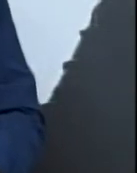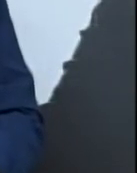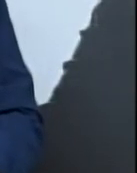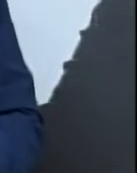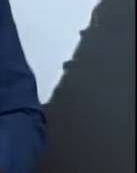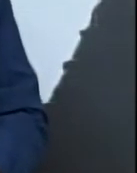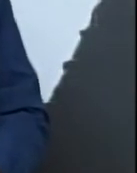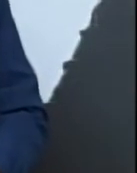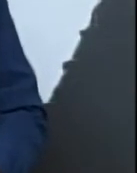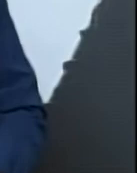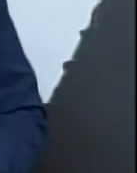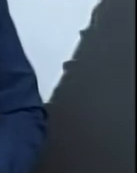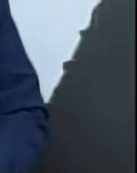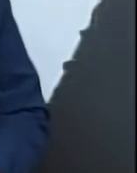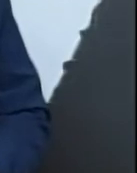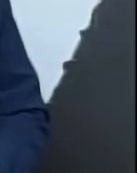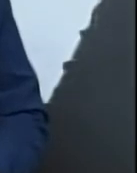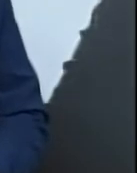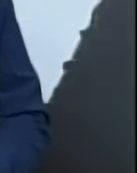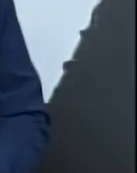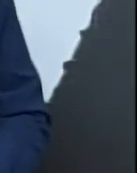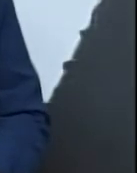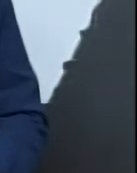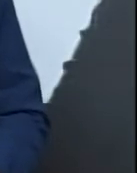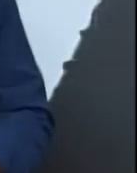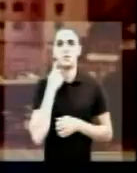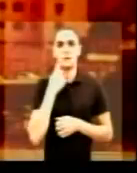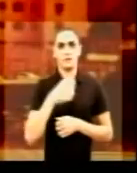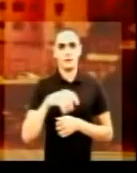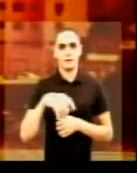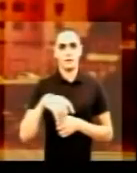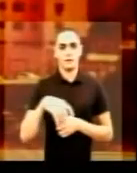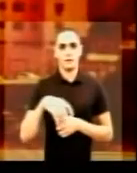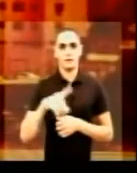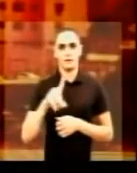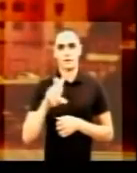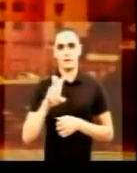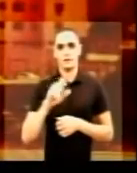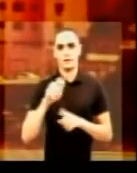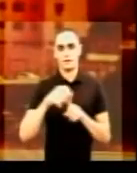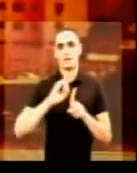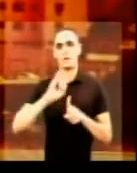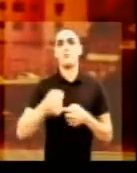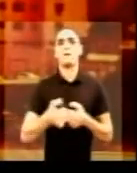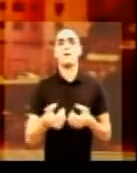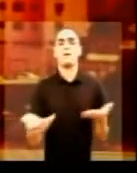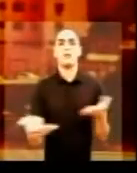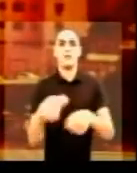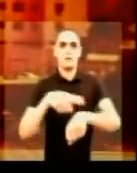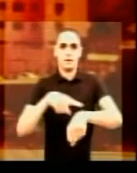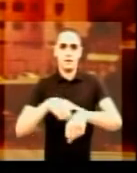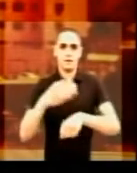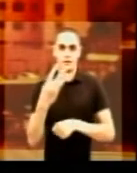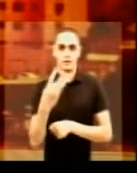para a live. Na sequência, a gente comenta mais sobre essa fase laranja. De janeiro. Agora são